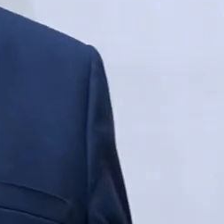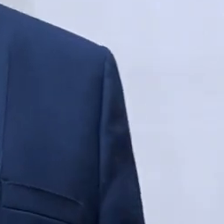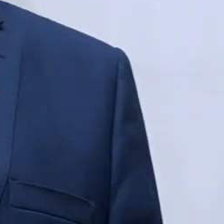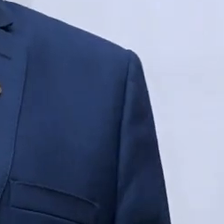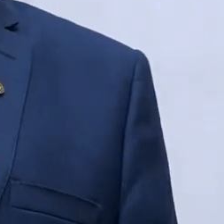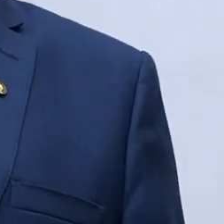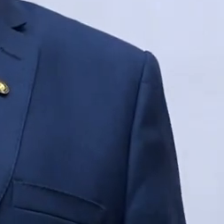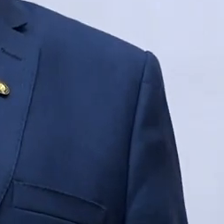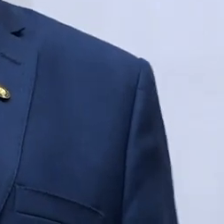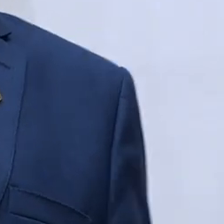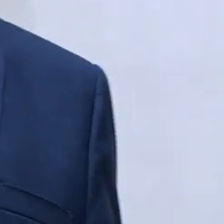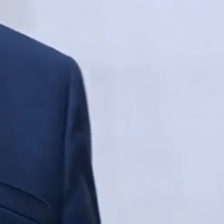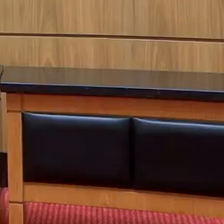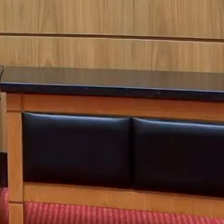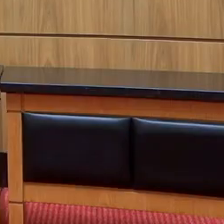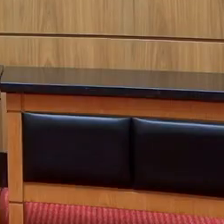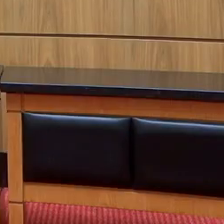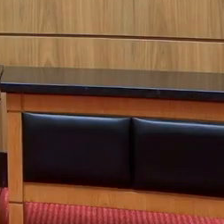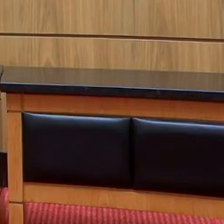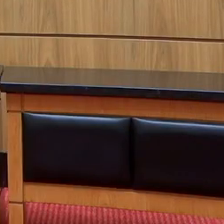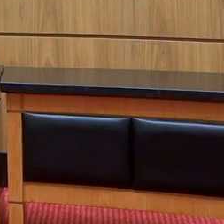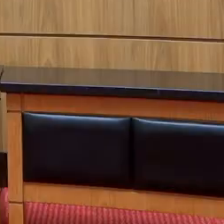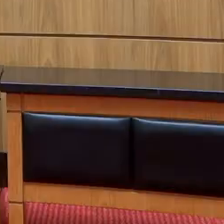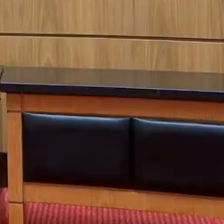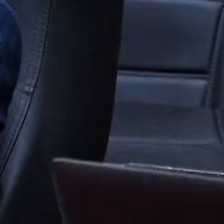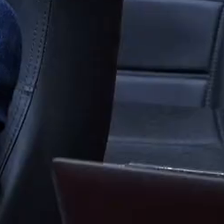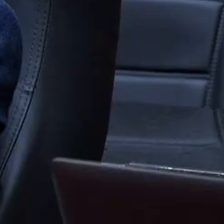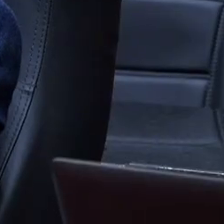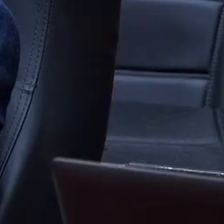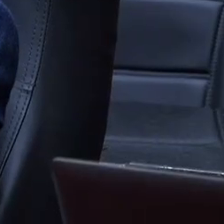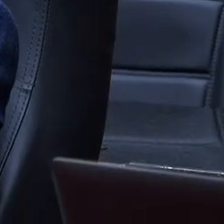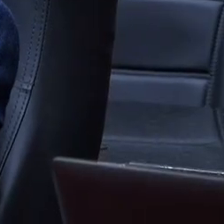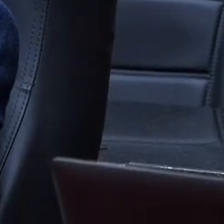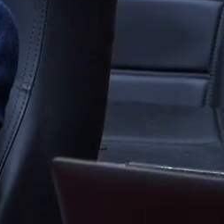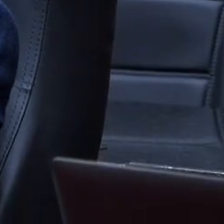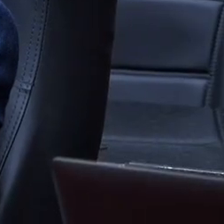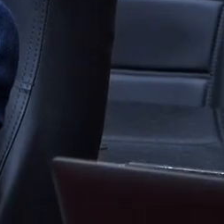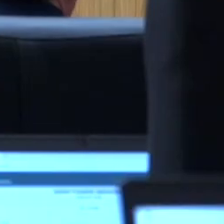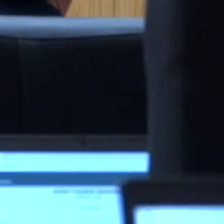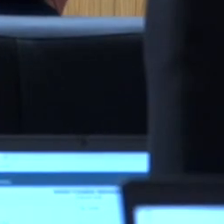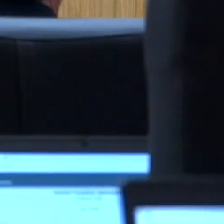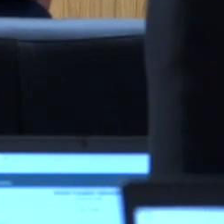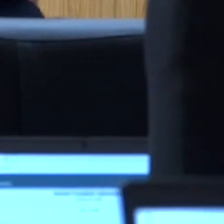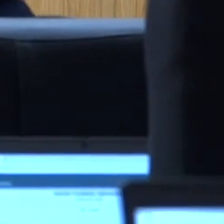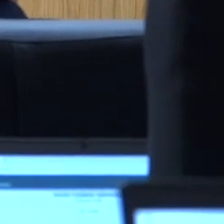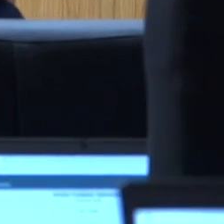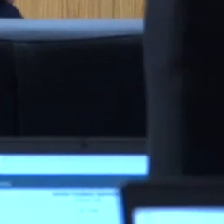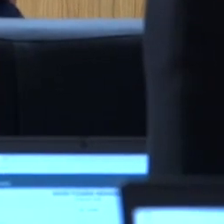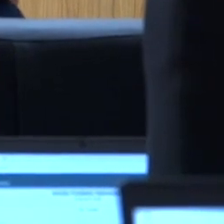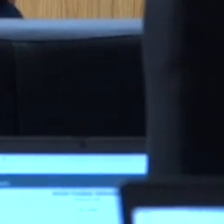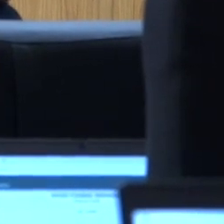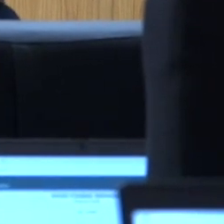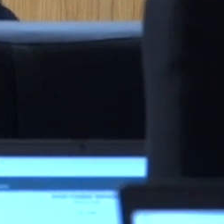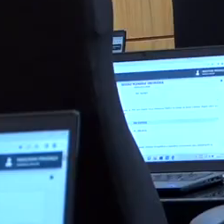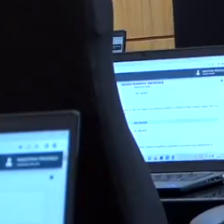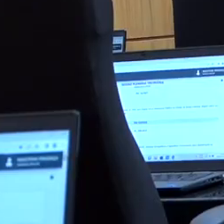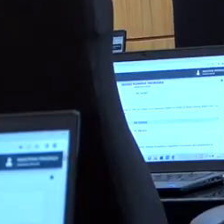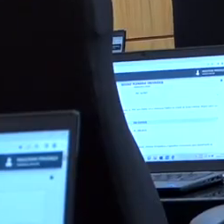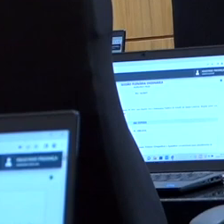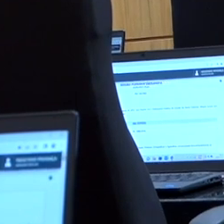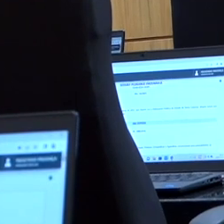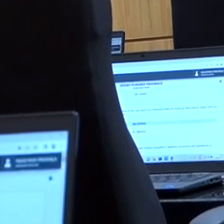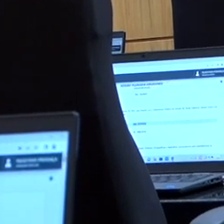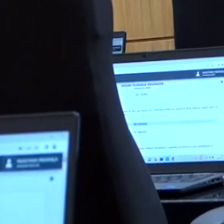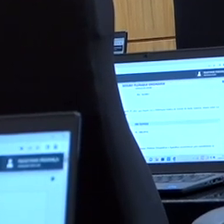o parlamentar também falou sobre o investimento de 1 bilhão e meio de reais que o governo do estado deve fazer para